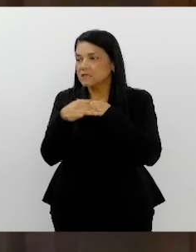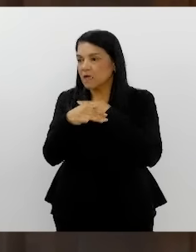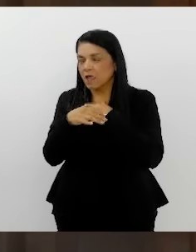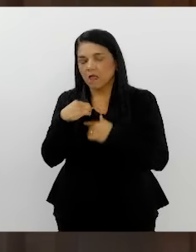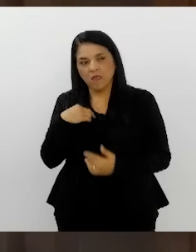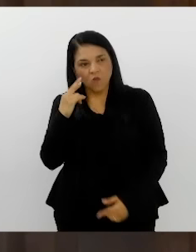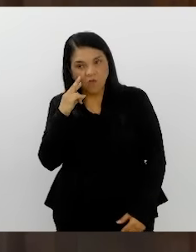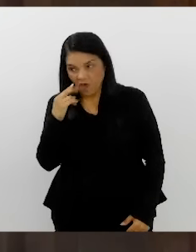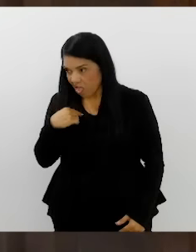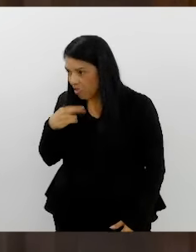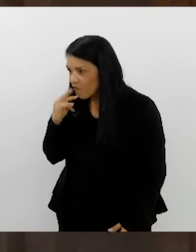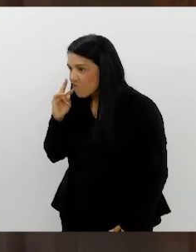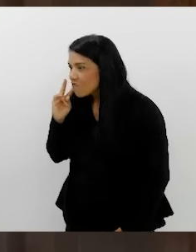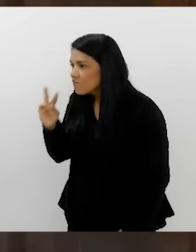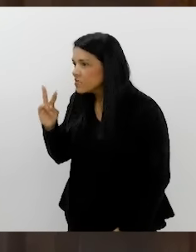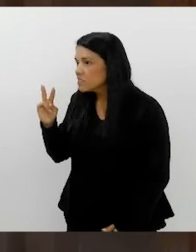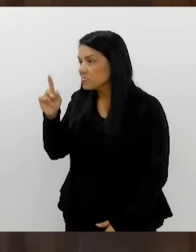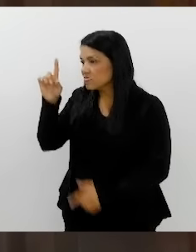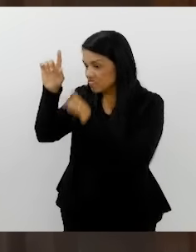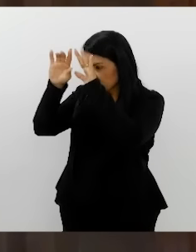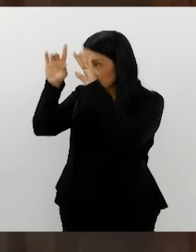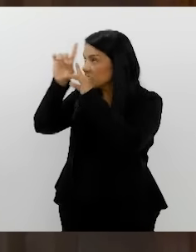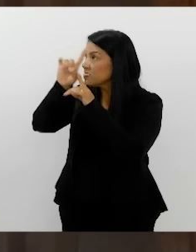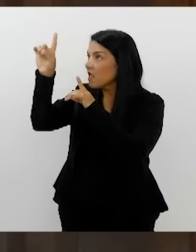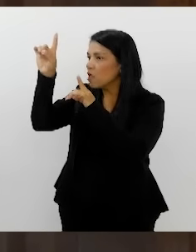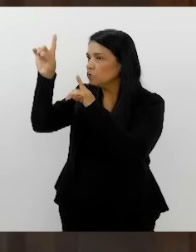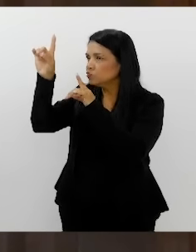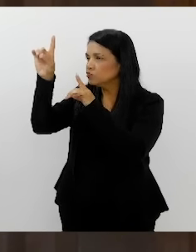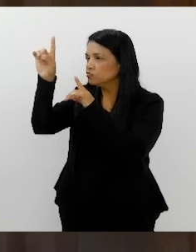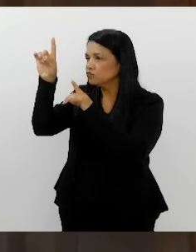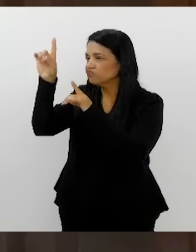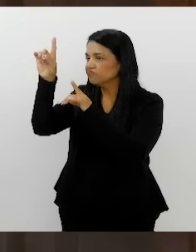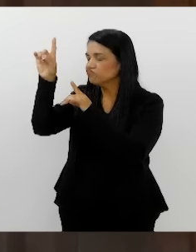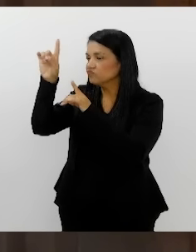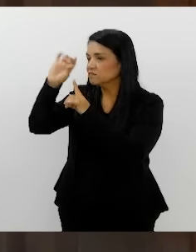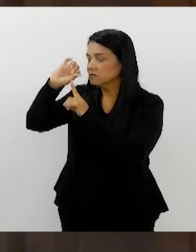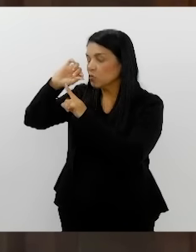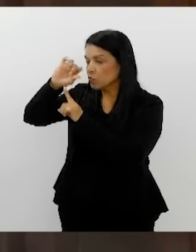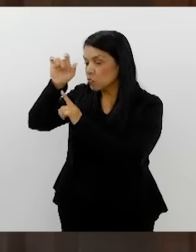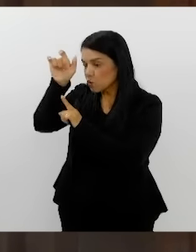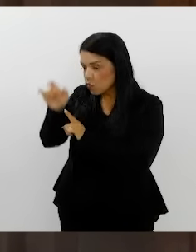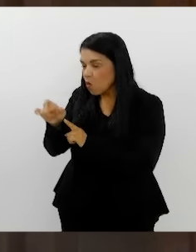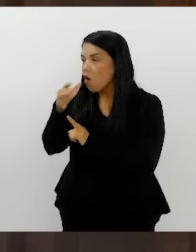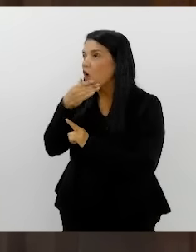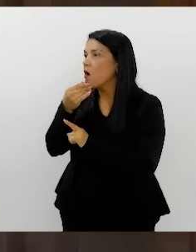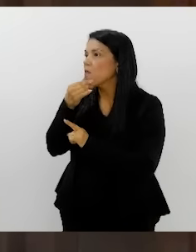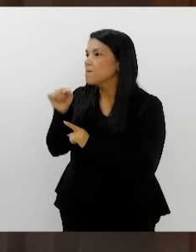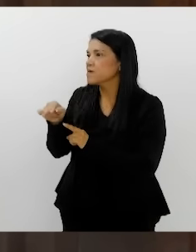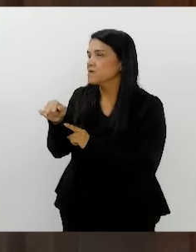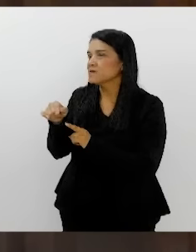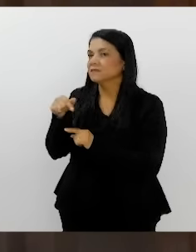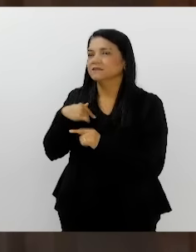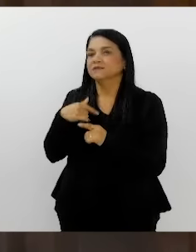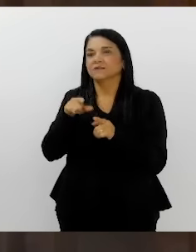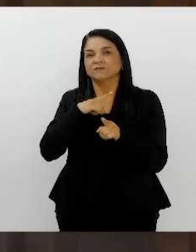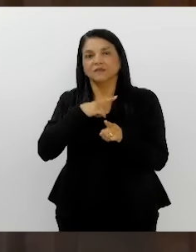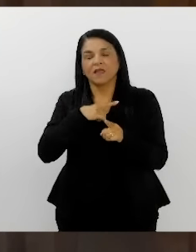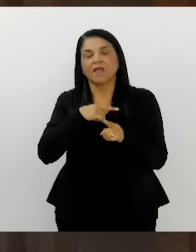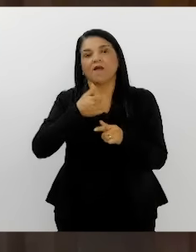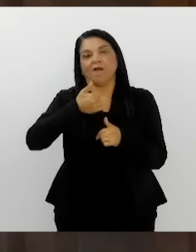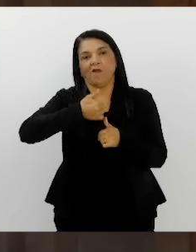Eu vi Deus no homem. Se estão aqui todos estes arautos da ordem terceira, da ordem